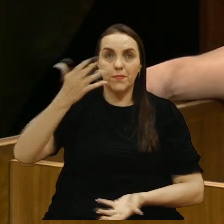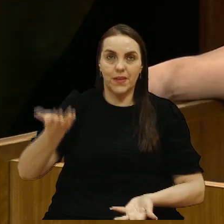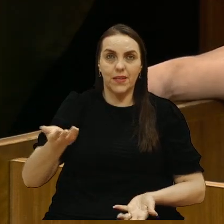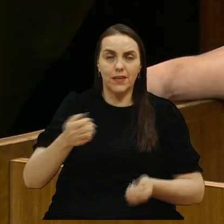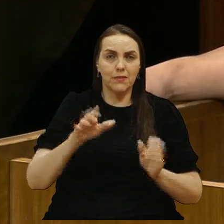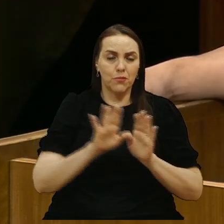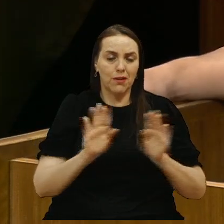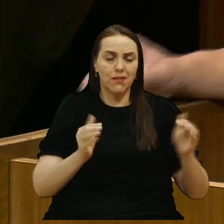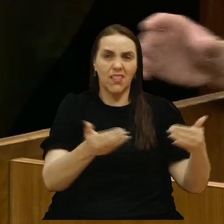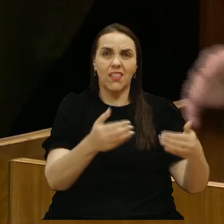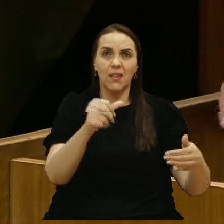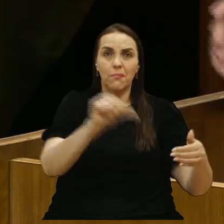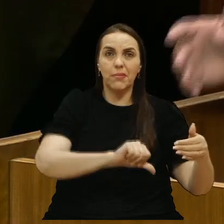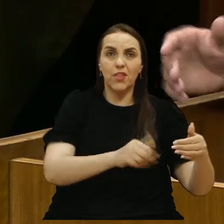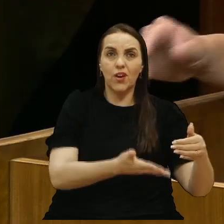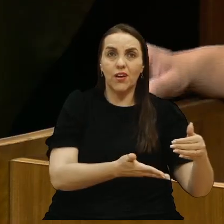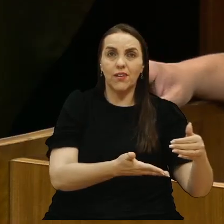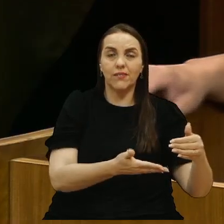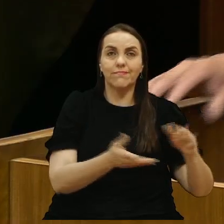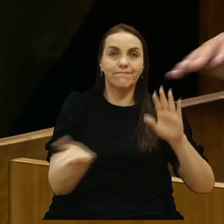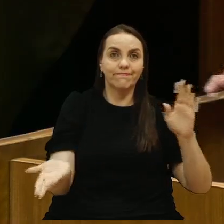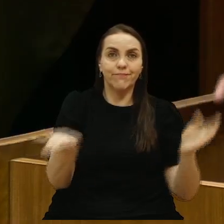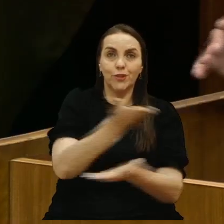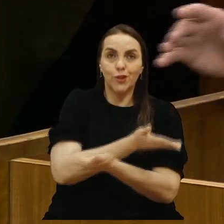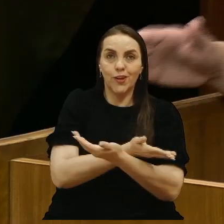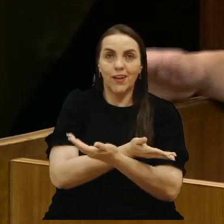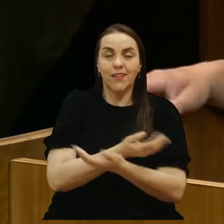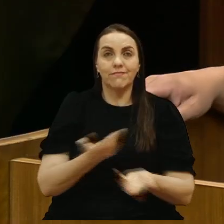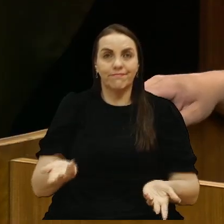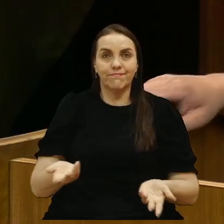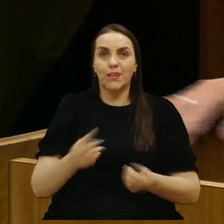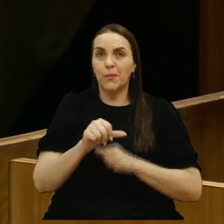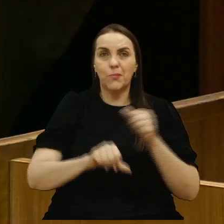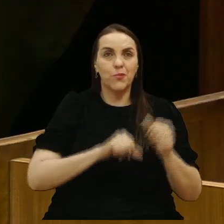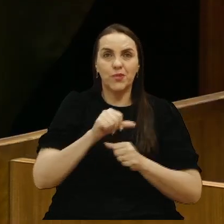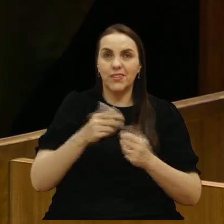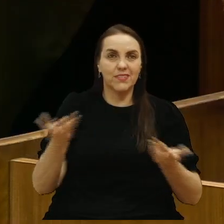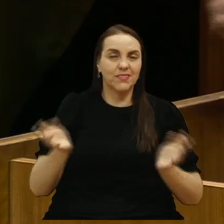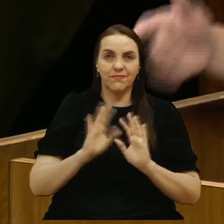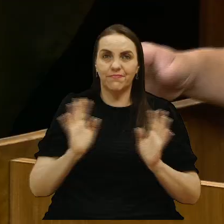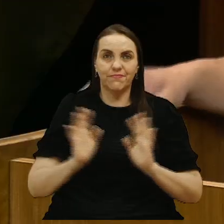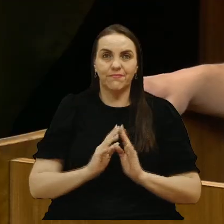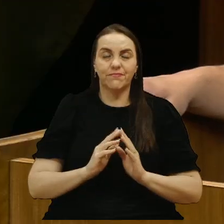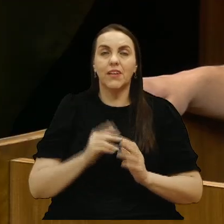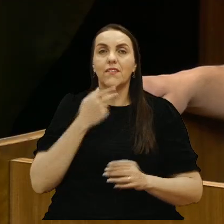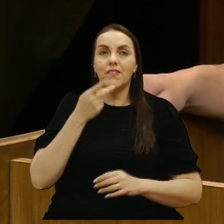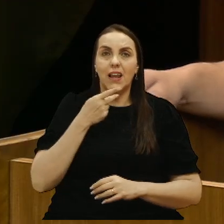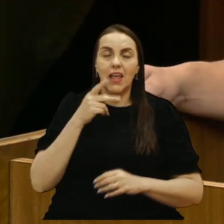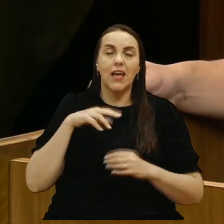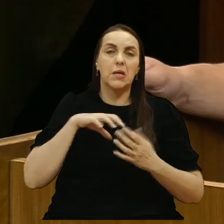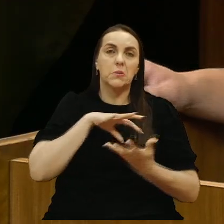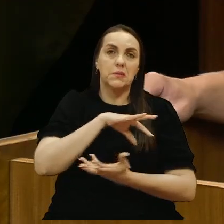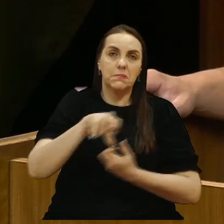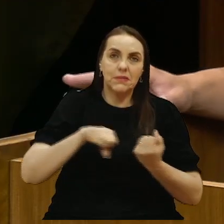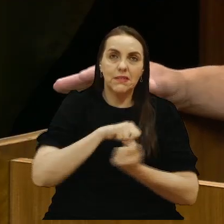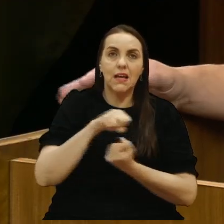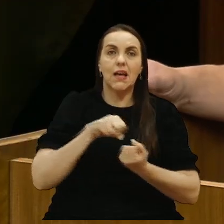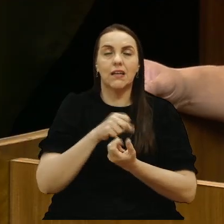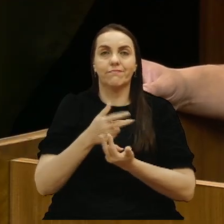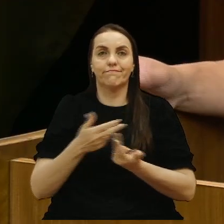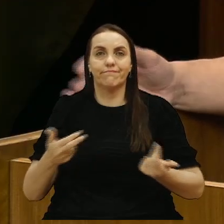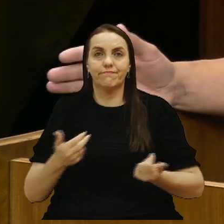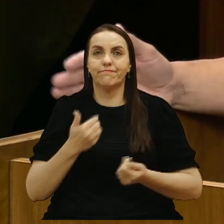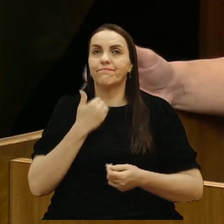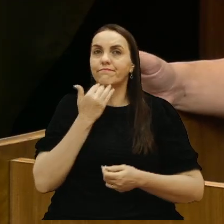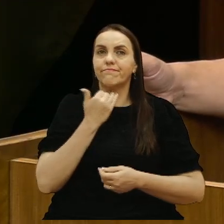pior. Então, tem que trocar esses containers. Enquanto não tiver a mudança de container, não adianta a gente falar em sustentabilidade, sendo que nós estamos